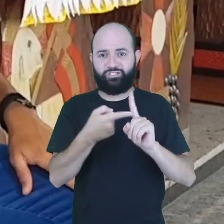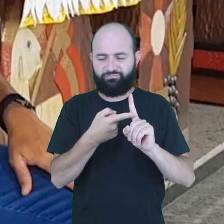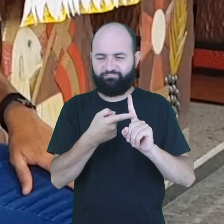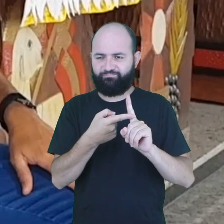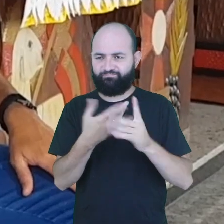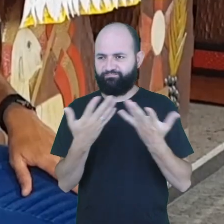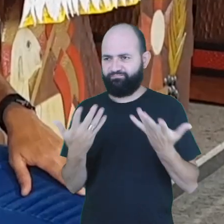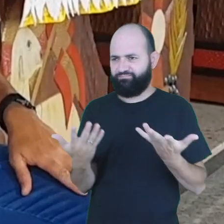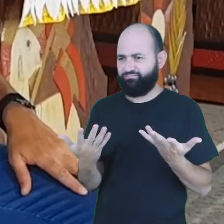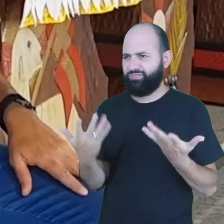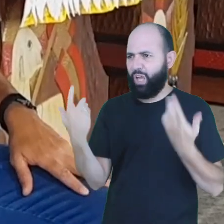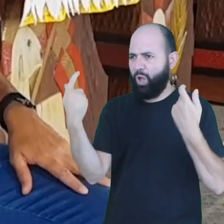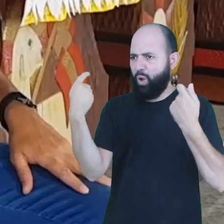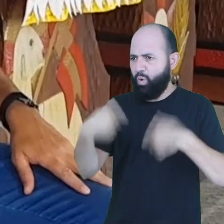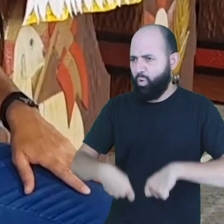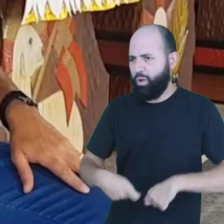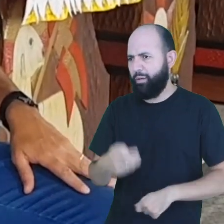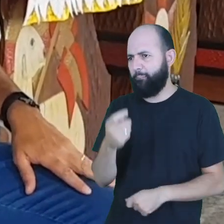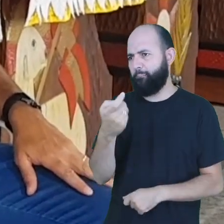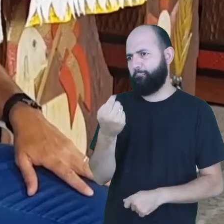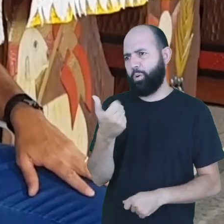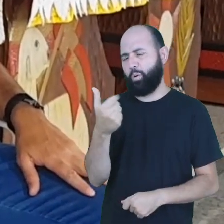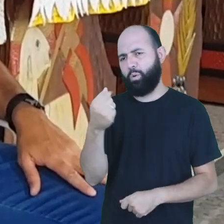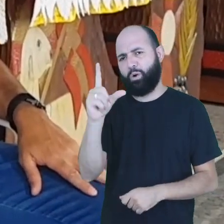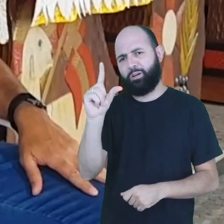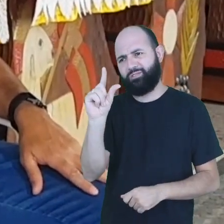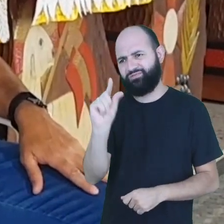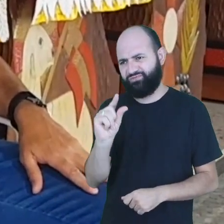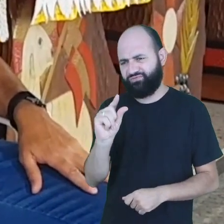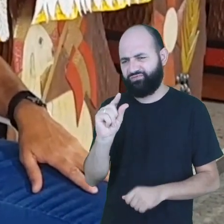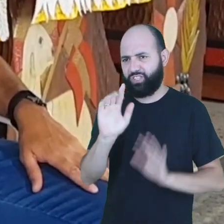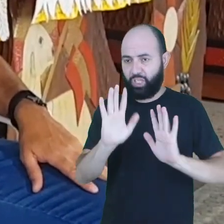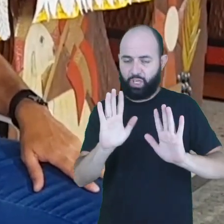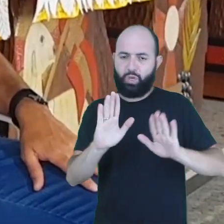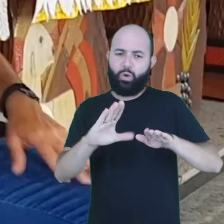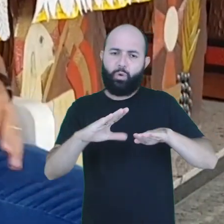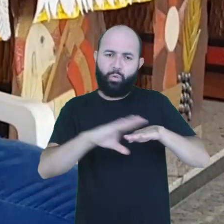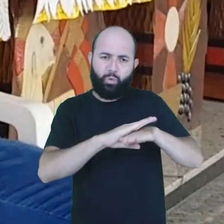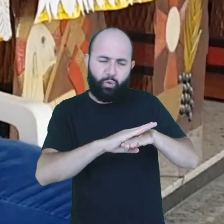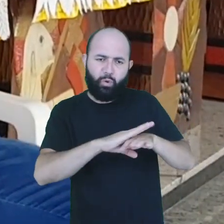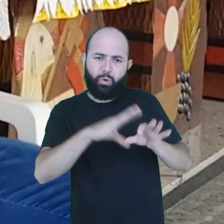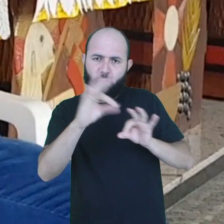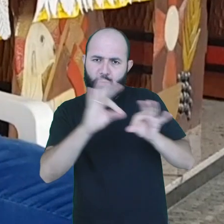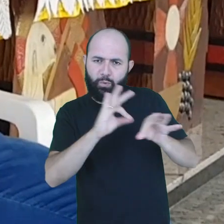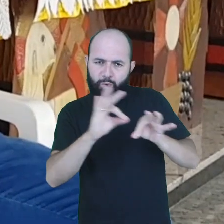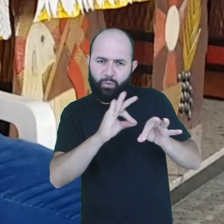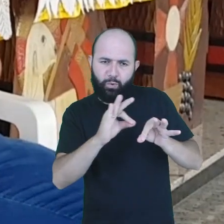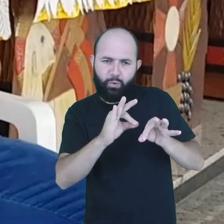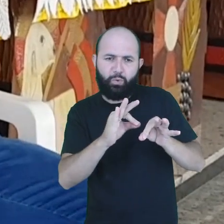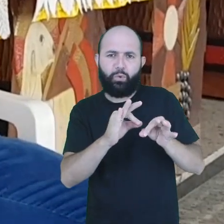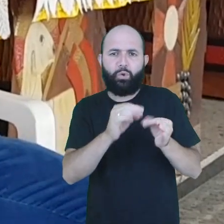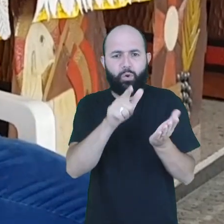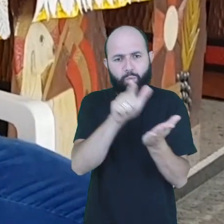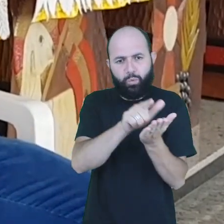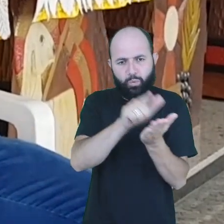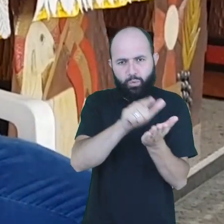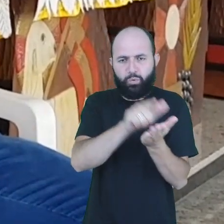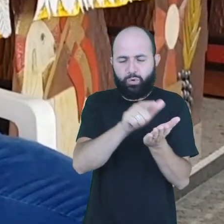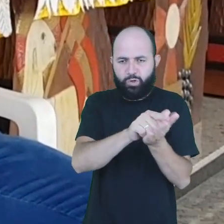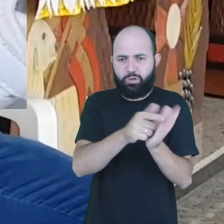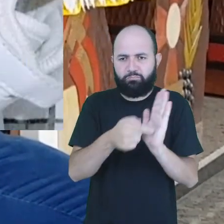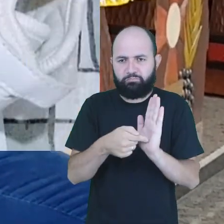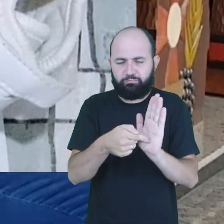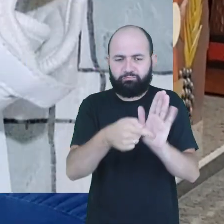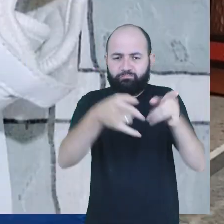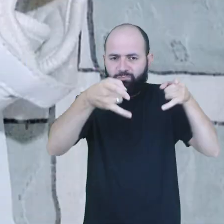As nossas chances eram tão poucas humanamente que eu preparei um sapatinho, com um exame, preparei